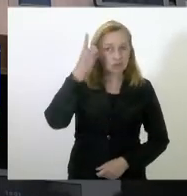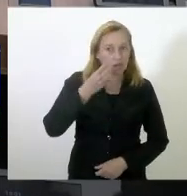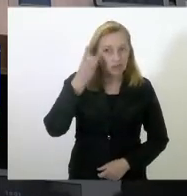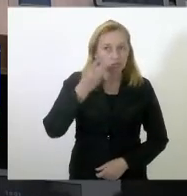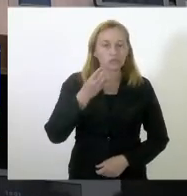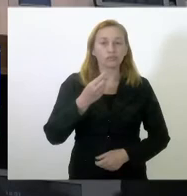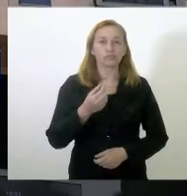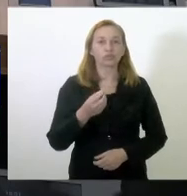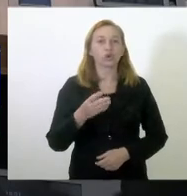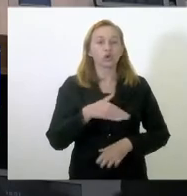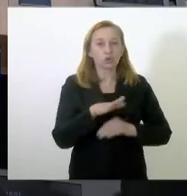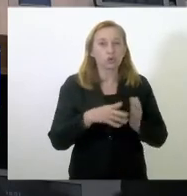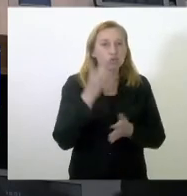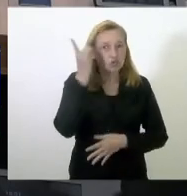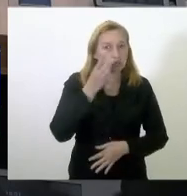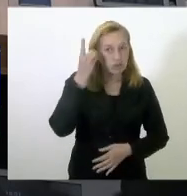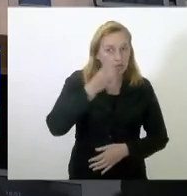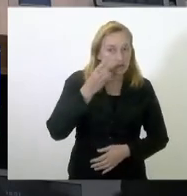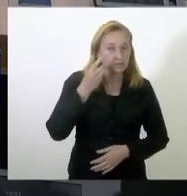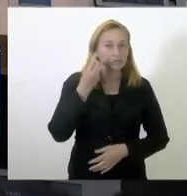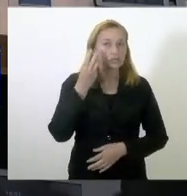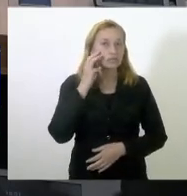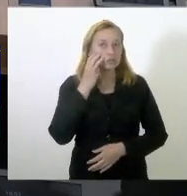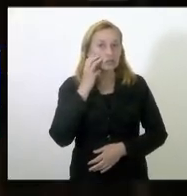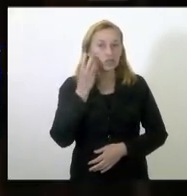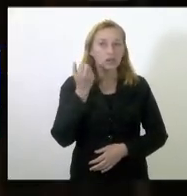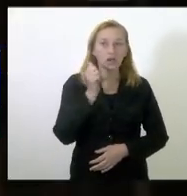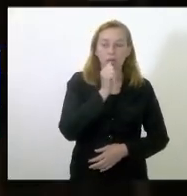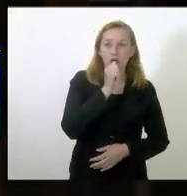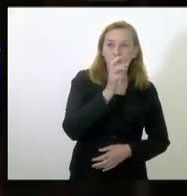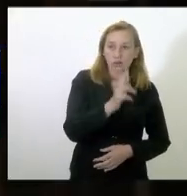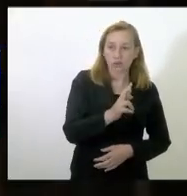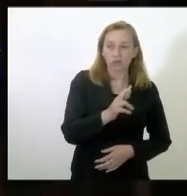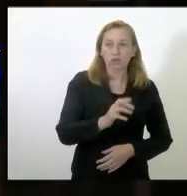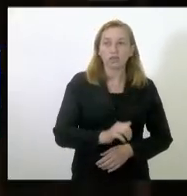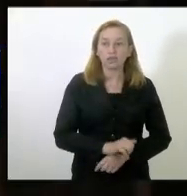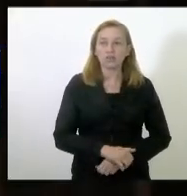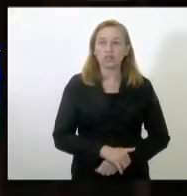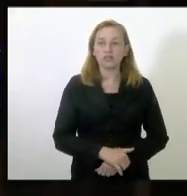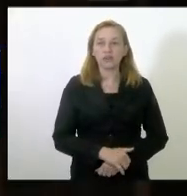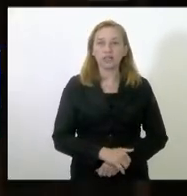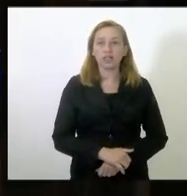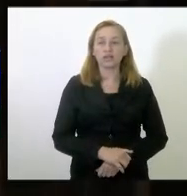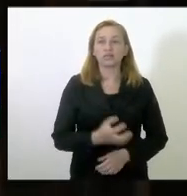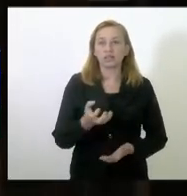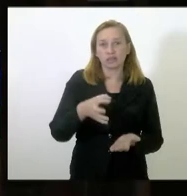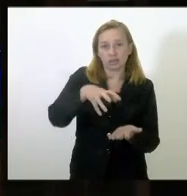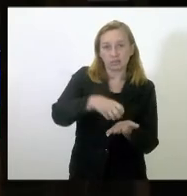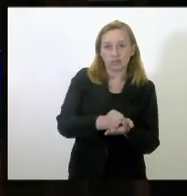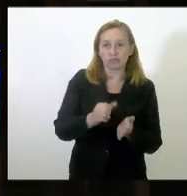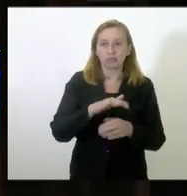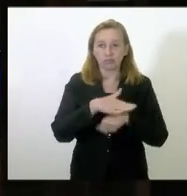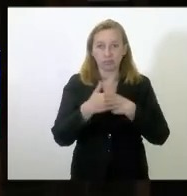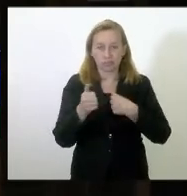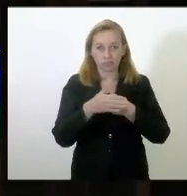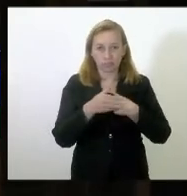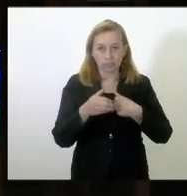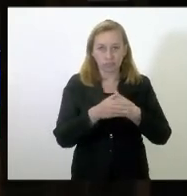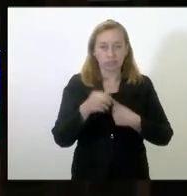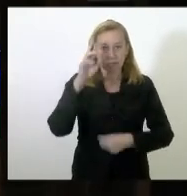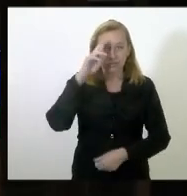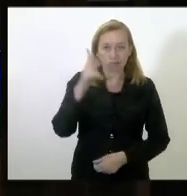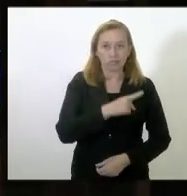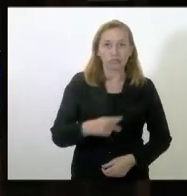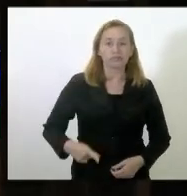presentes, Amorim, Valdec, eu queria registrar aqui com muito carinho, senhora presidente,